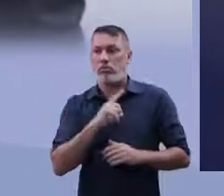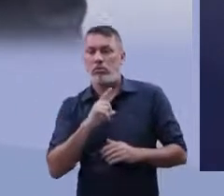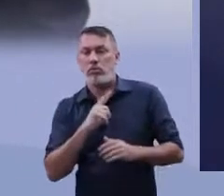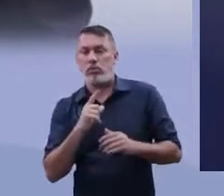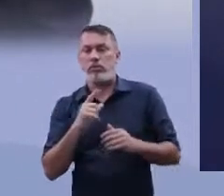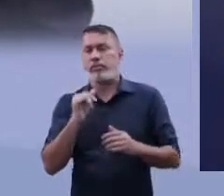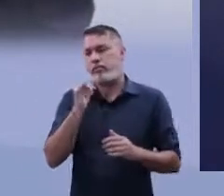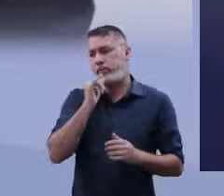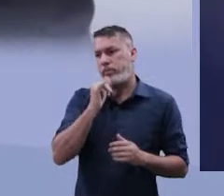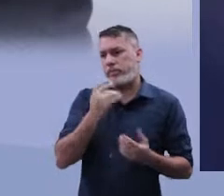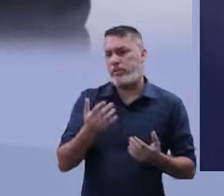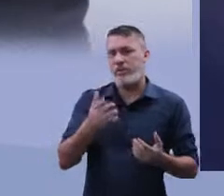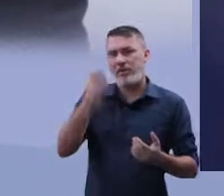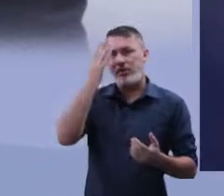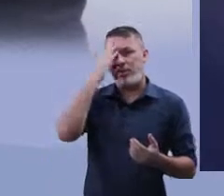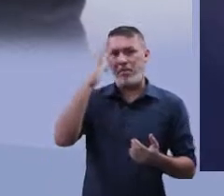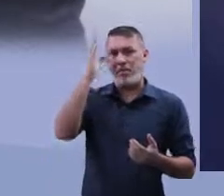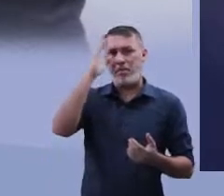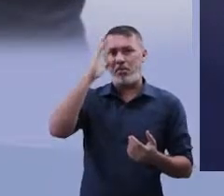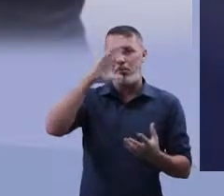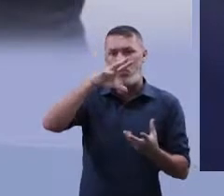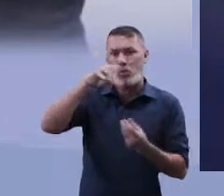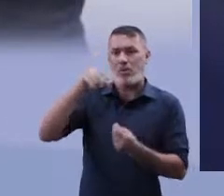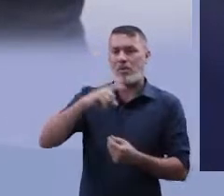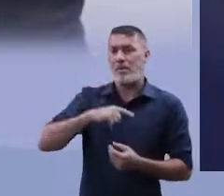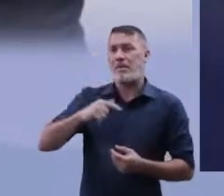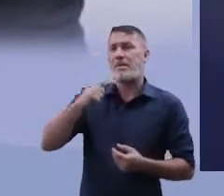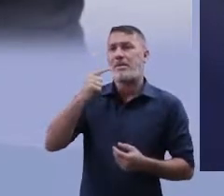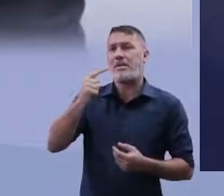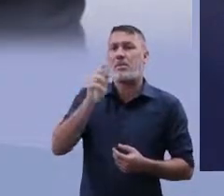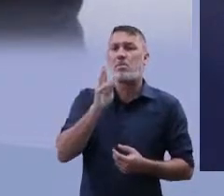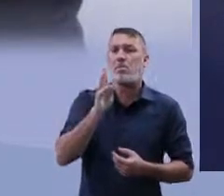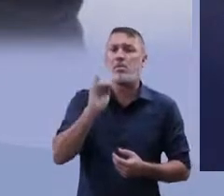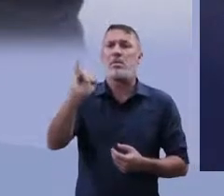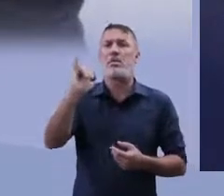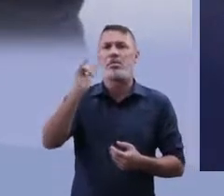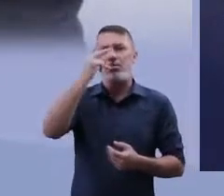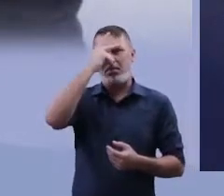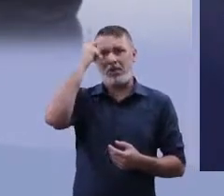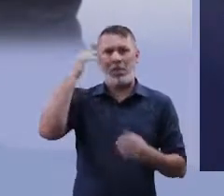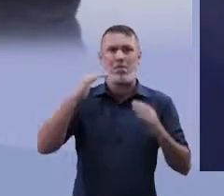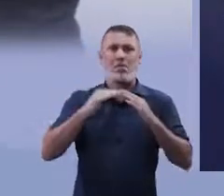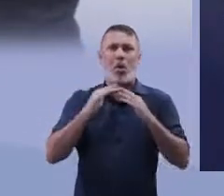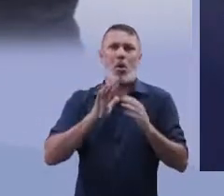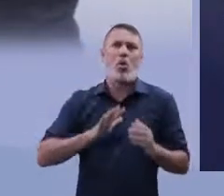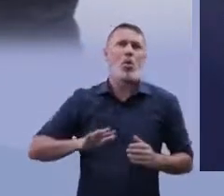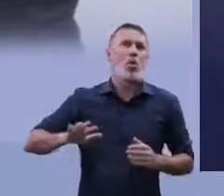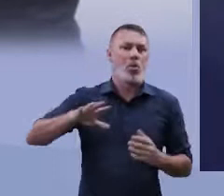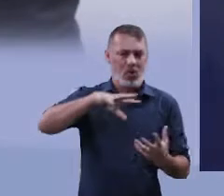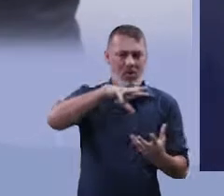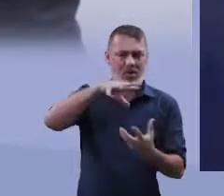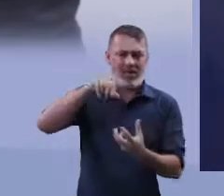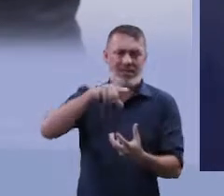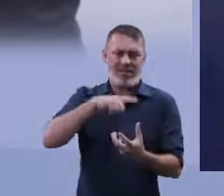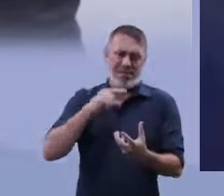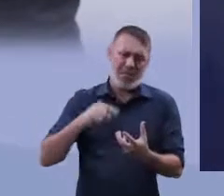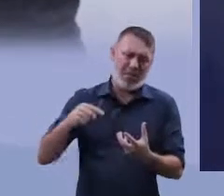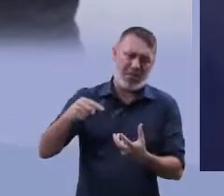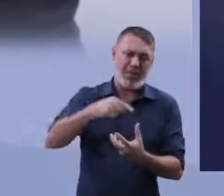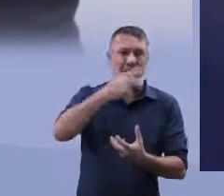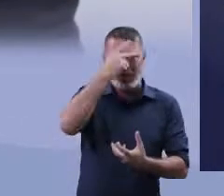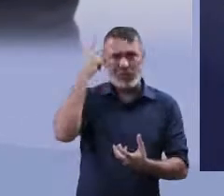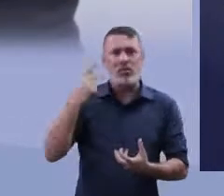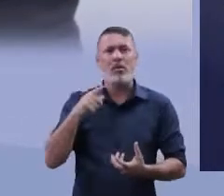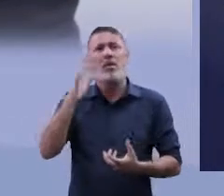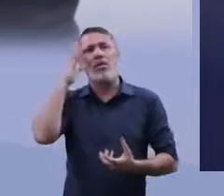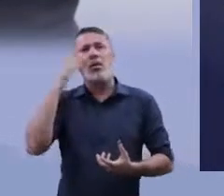aí num planeta com mais de 7 bilhões de habitantes. Então, vejam, se um comportamento pode ser